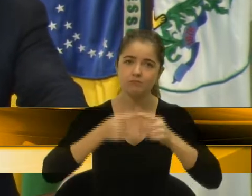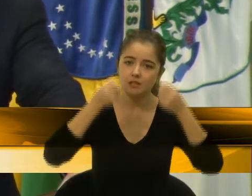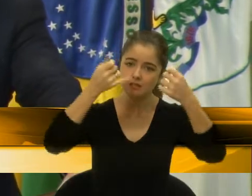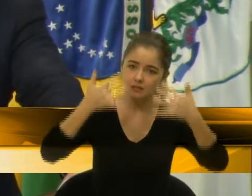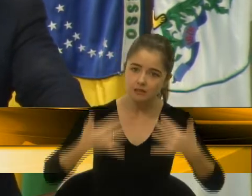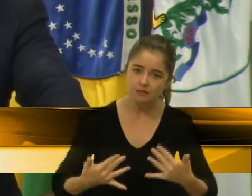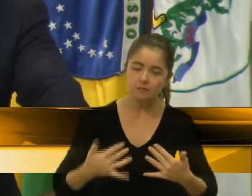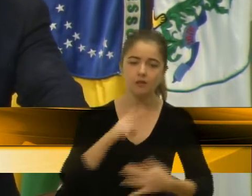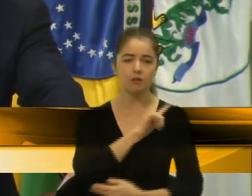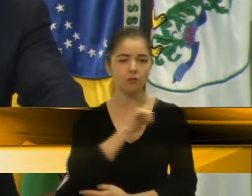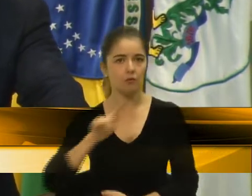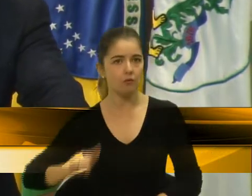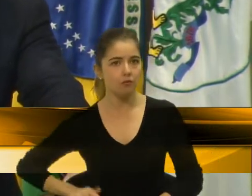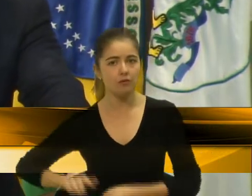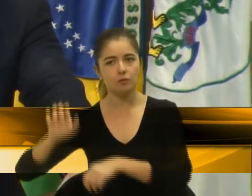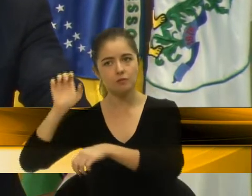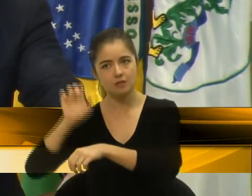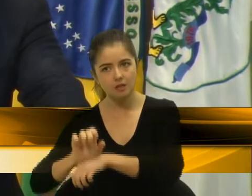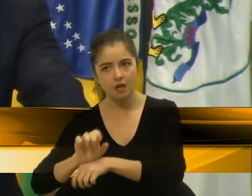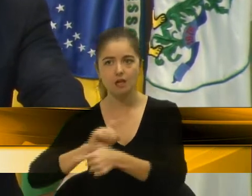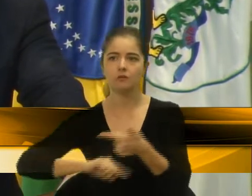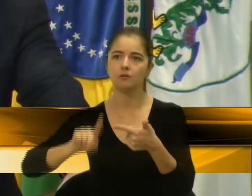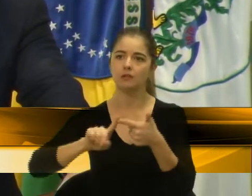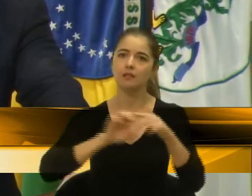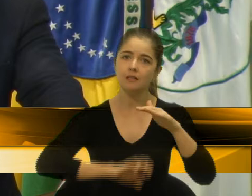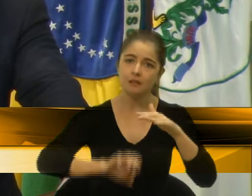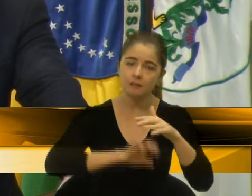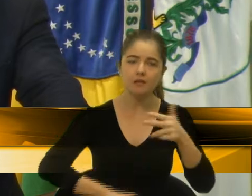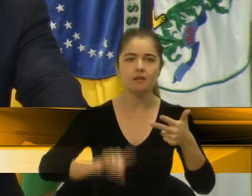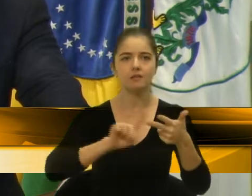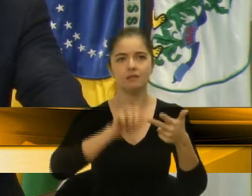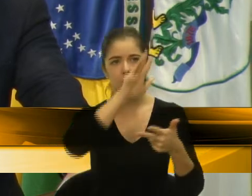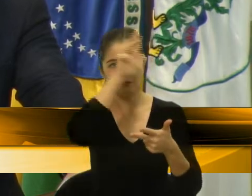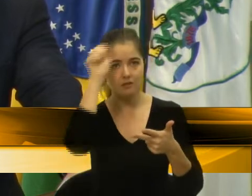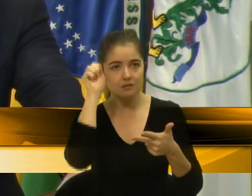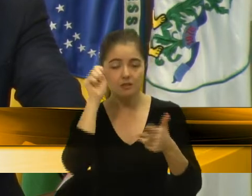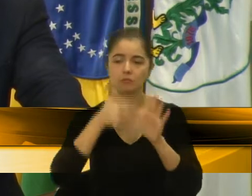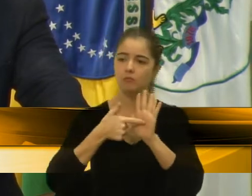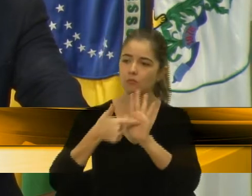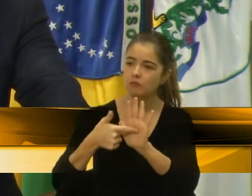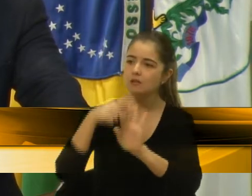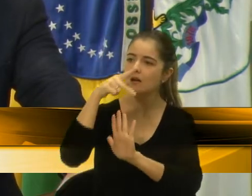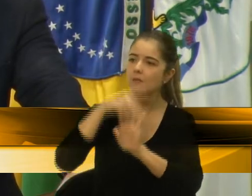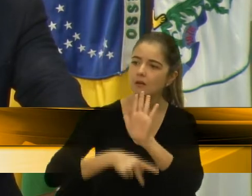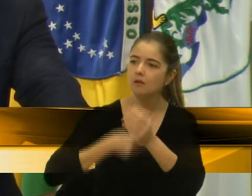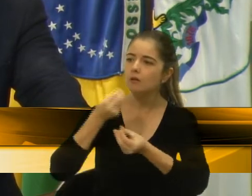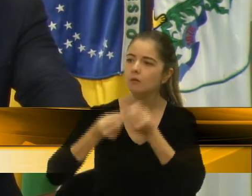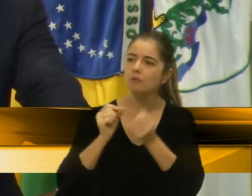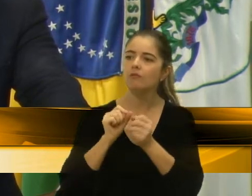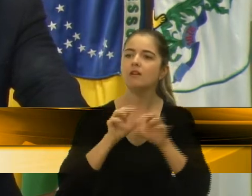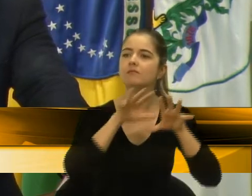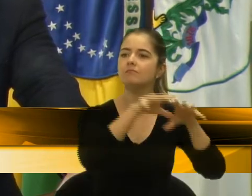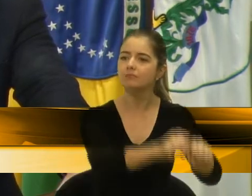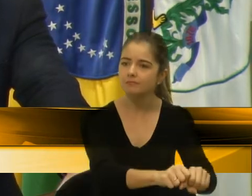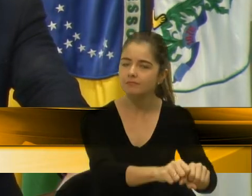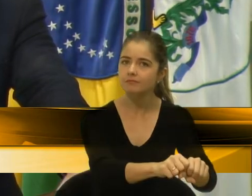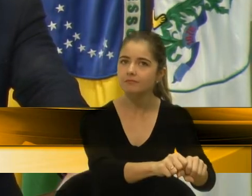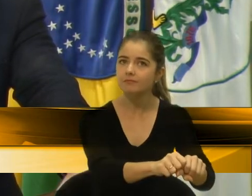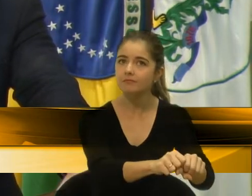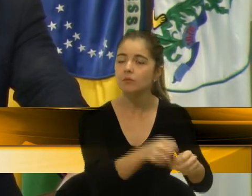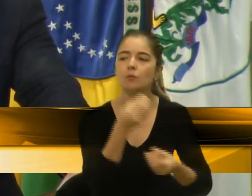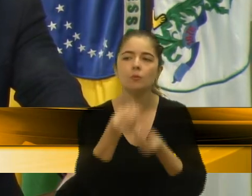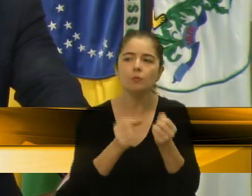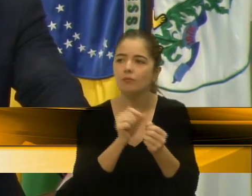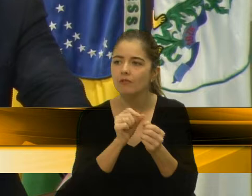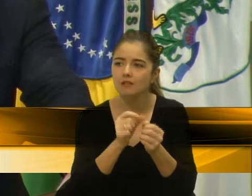Estado, reunir governo do Estado, empresa, município e mostrar o plano de ocupação. Apresenta o plano de ocupação, eu